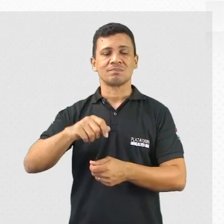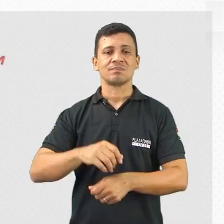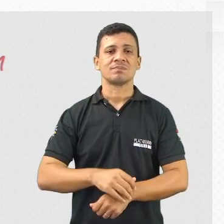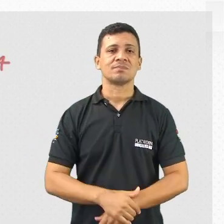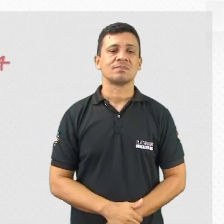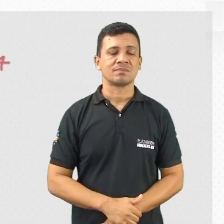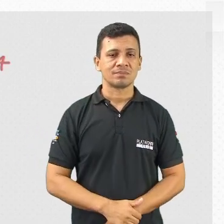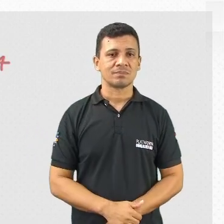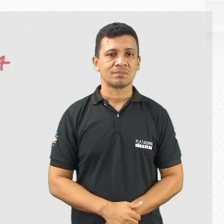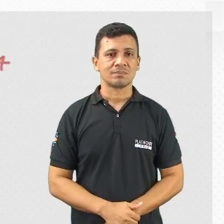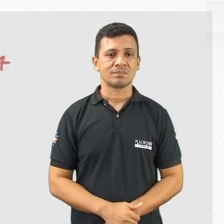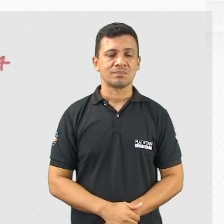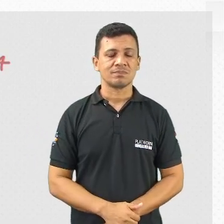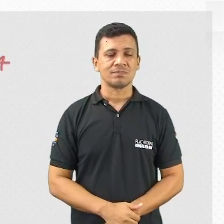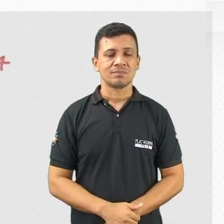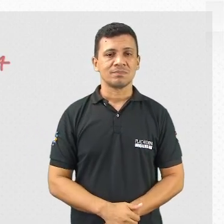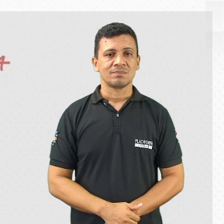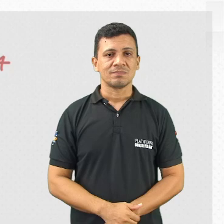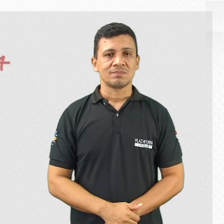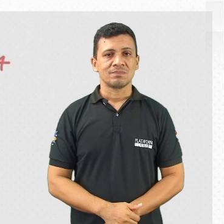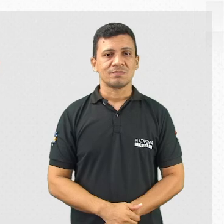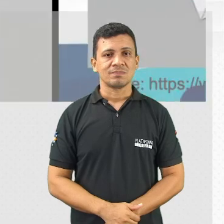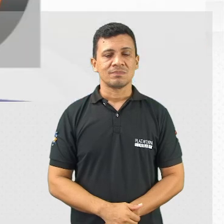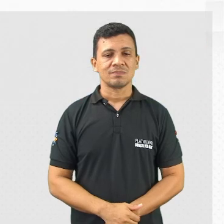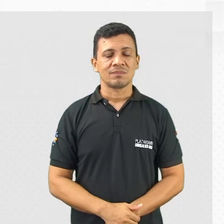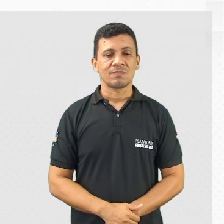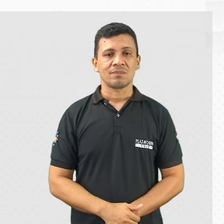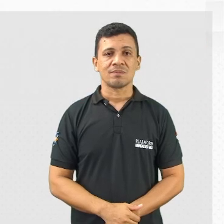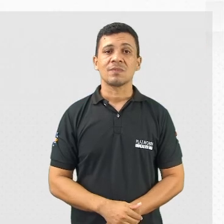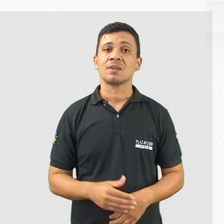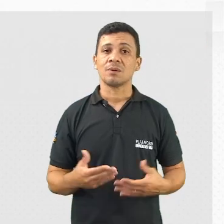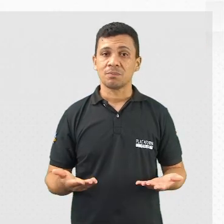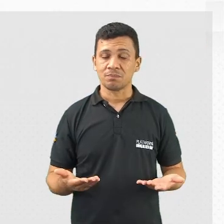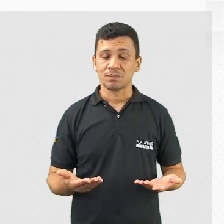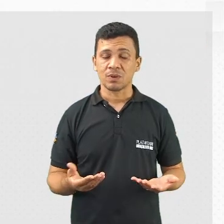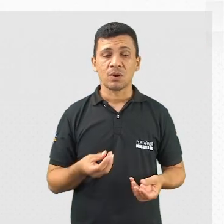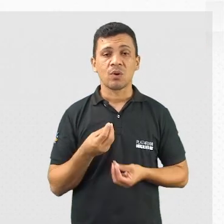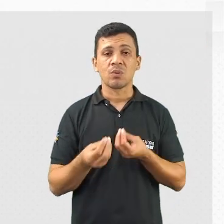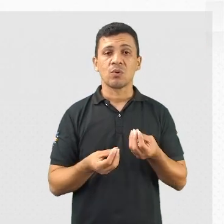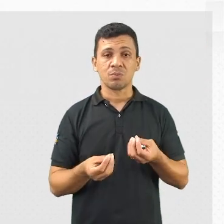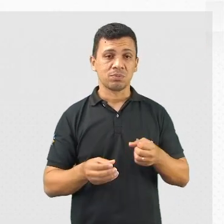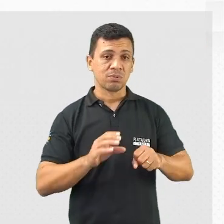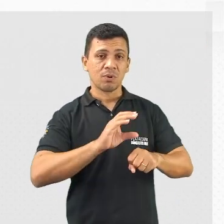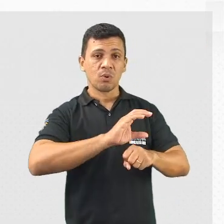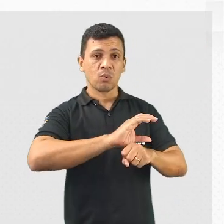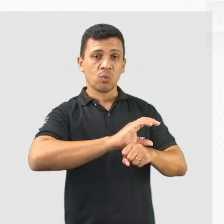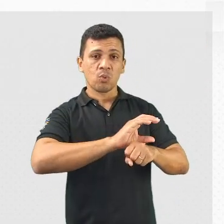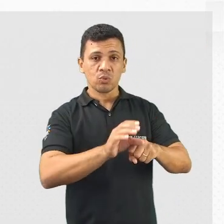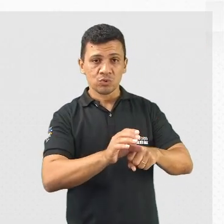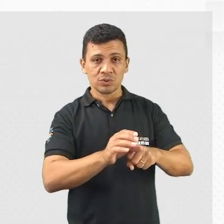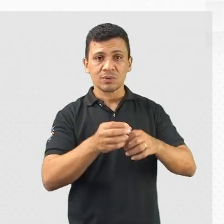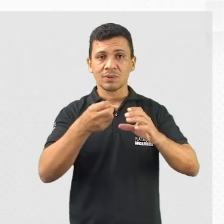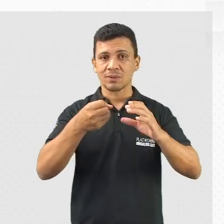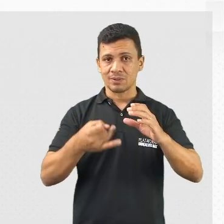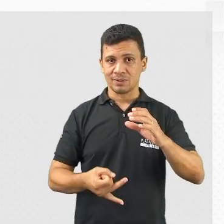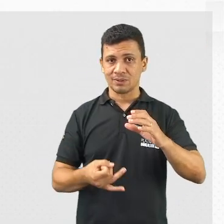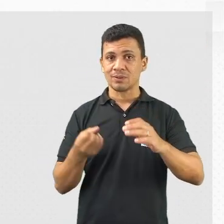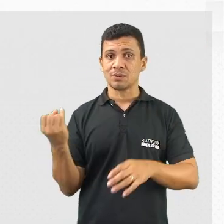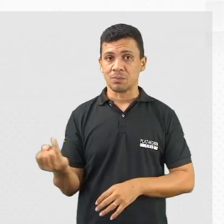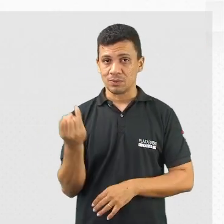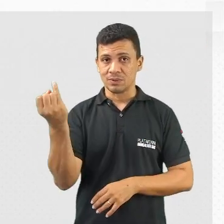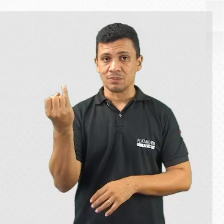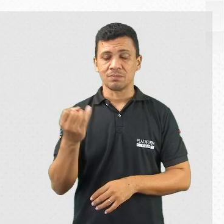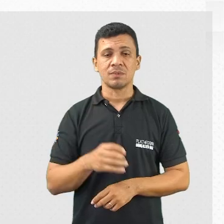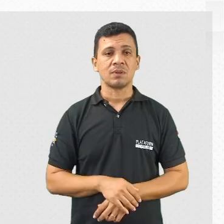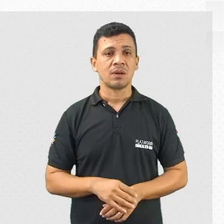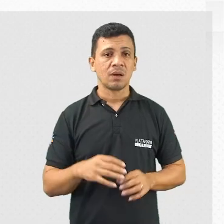rochosa. Beleza, tá? Evoluindo em relação à crosta, características importantes. Nosso planeta, gente,